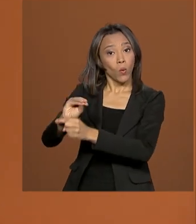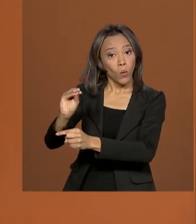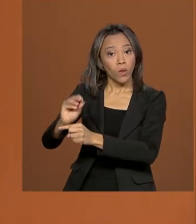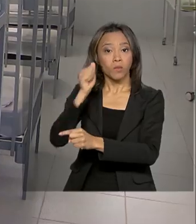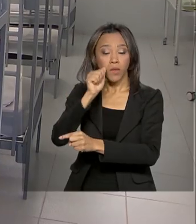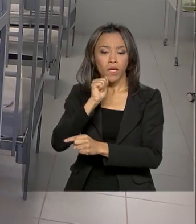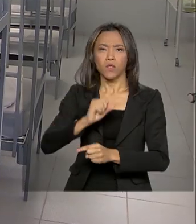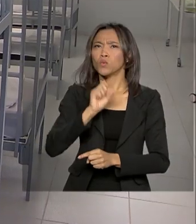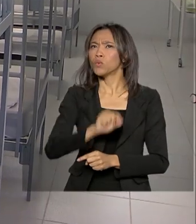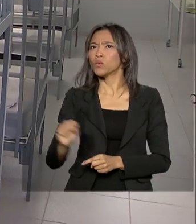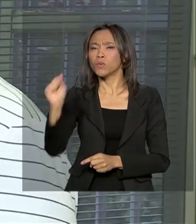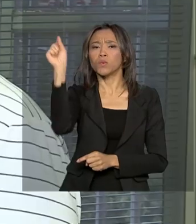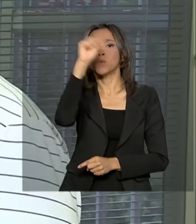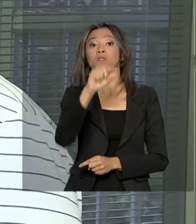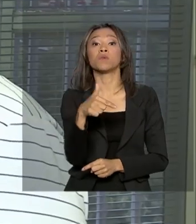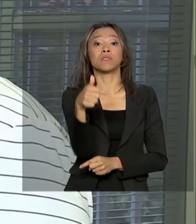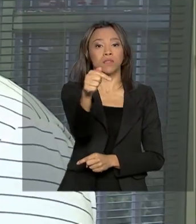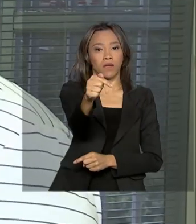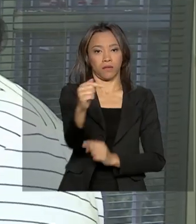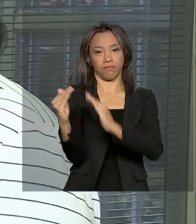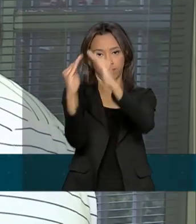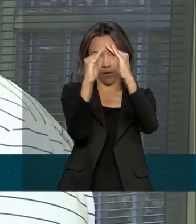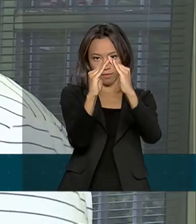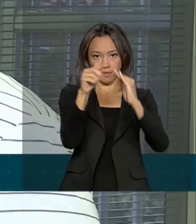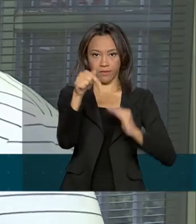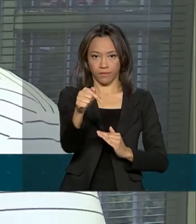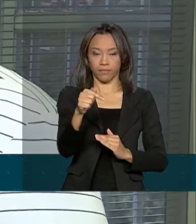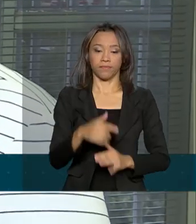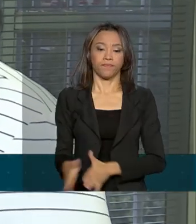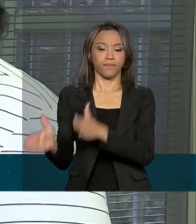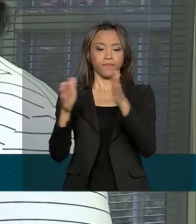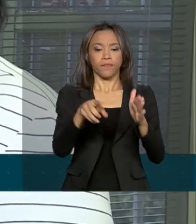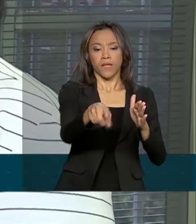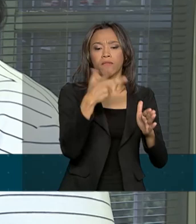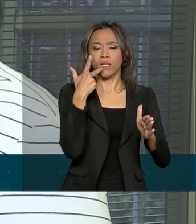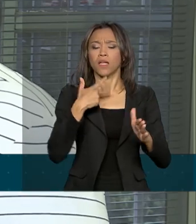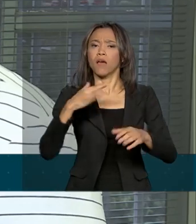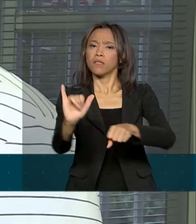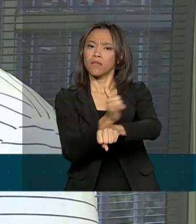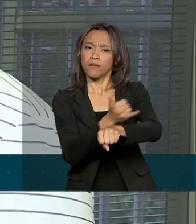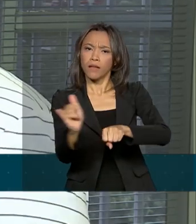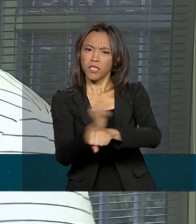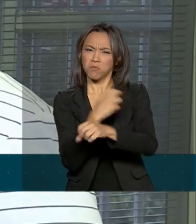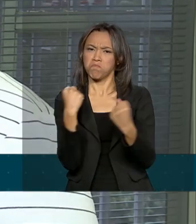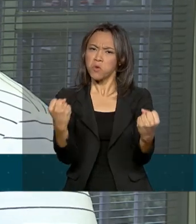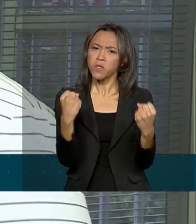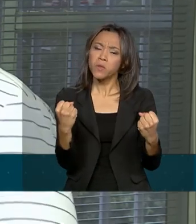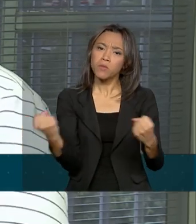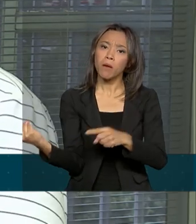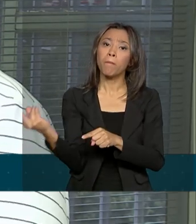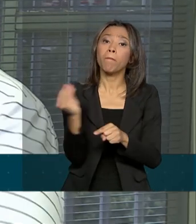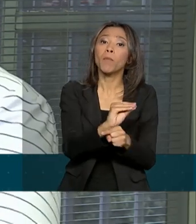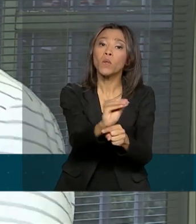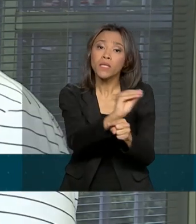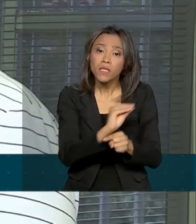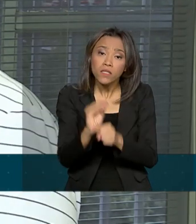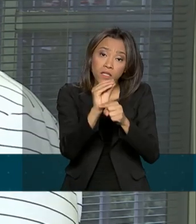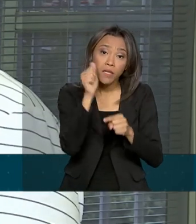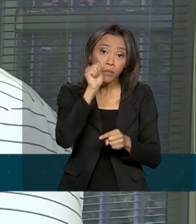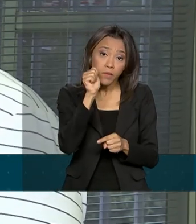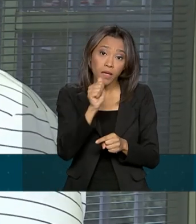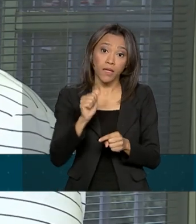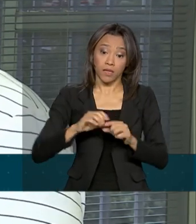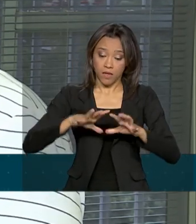sete unidades. É um instrumento poderoso, é um equipamento poderoso na proteção da mulher, porque ela reúne toda a rede num único